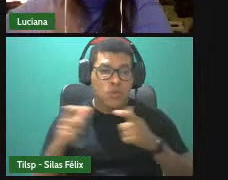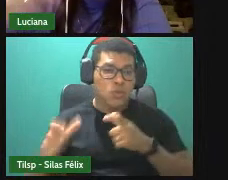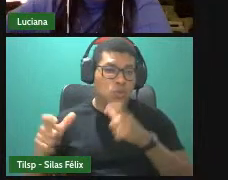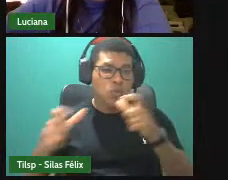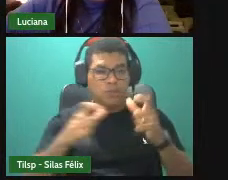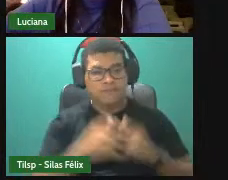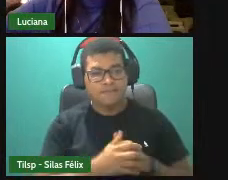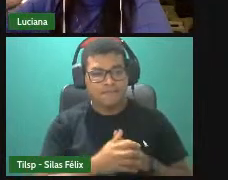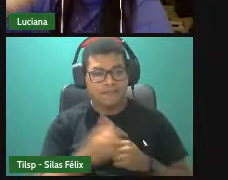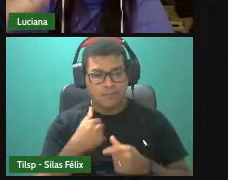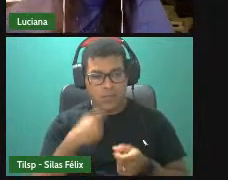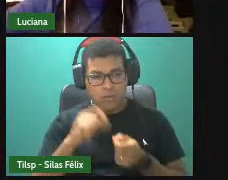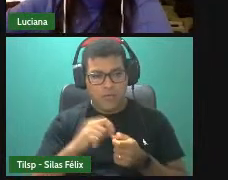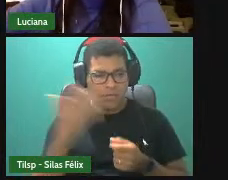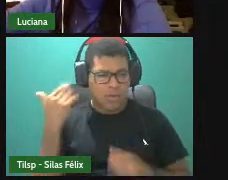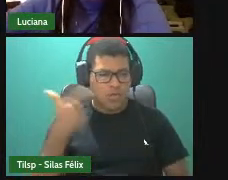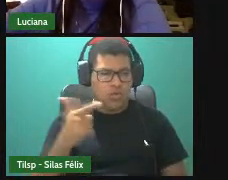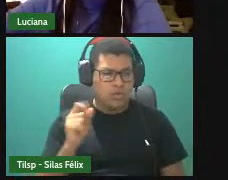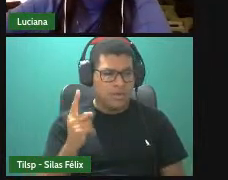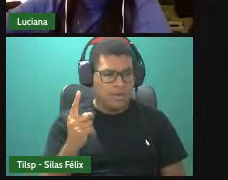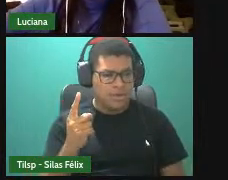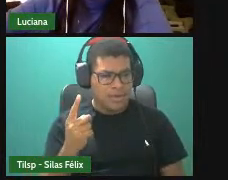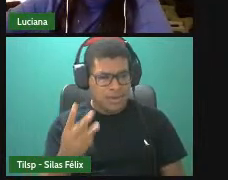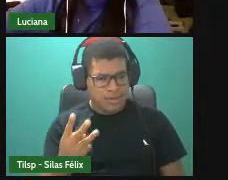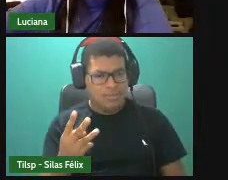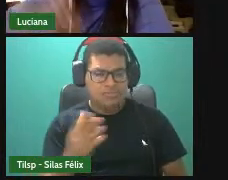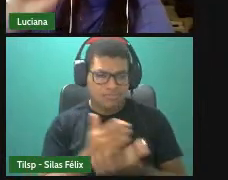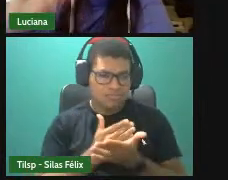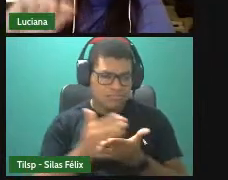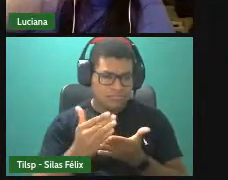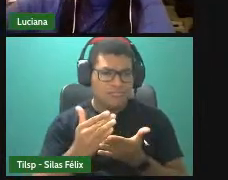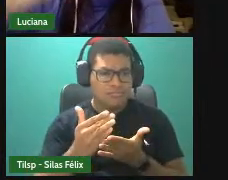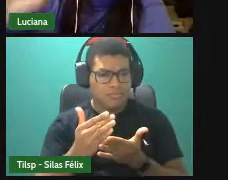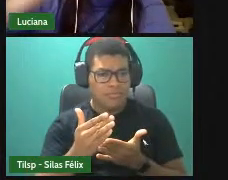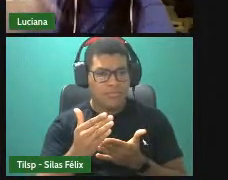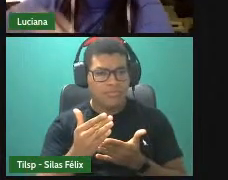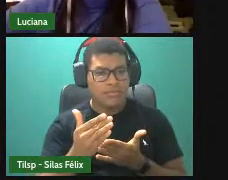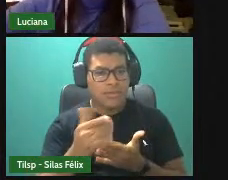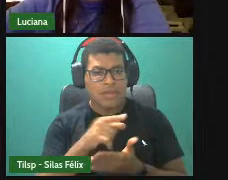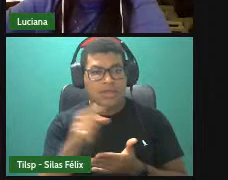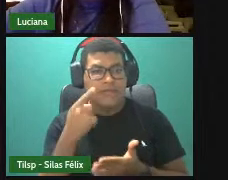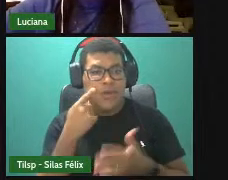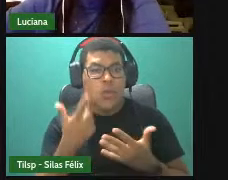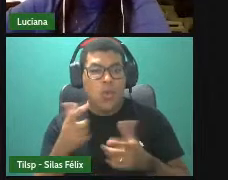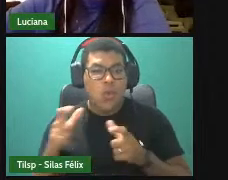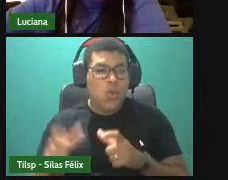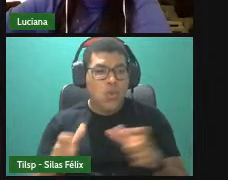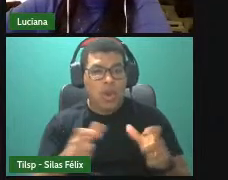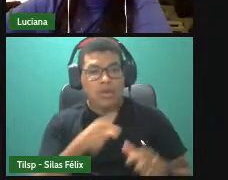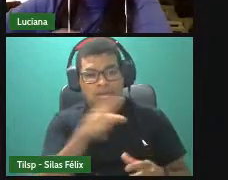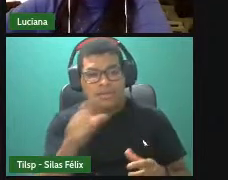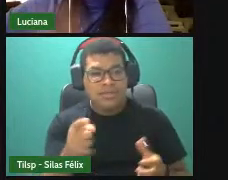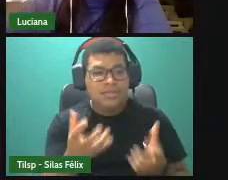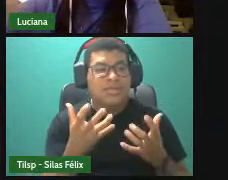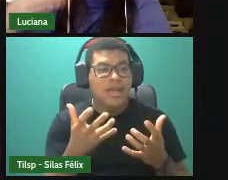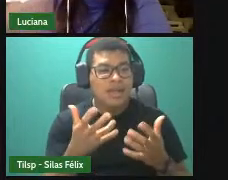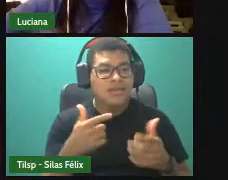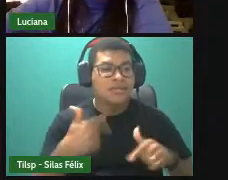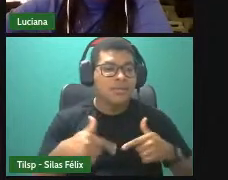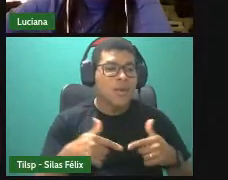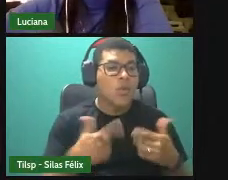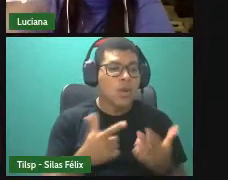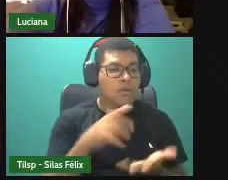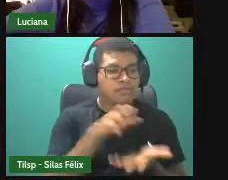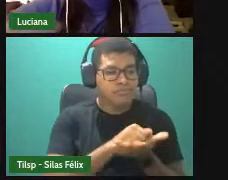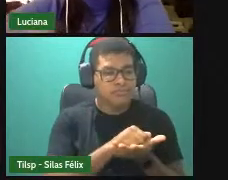fiz isso lá em 2013, eu comecei a fazer perícia assim, e aí tu diz quais são as comarcas que tu queres ser chamado, e aí eles te